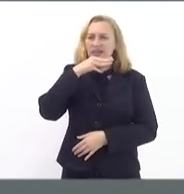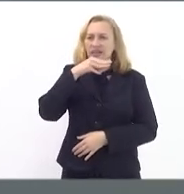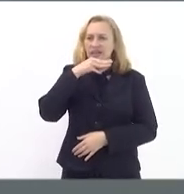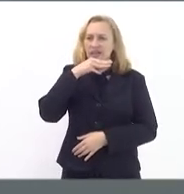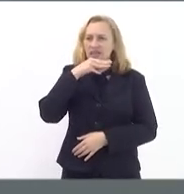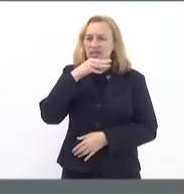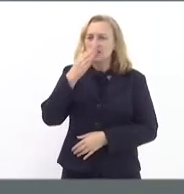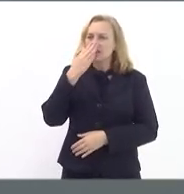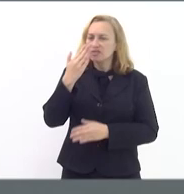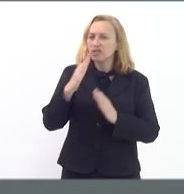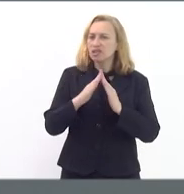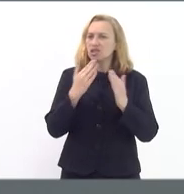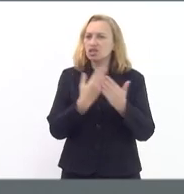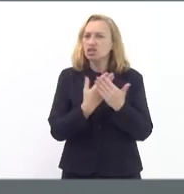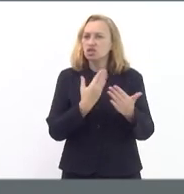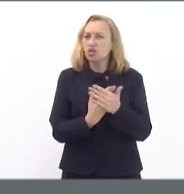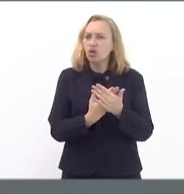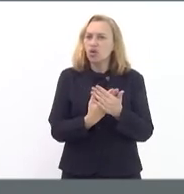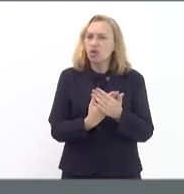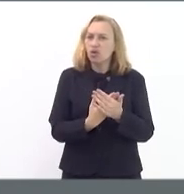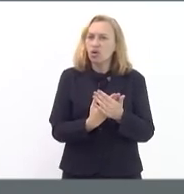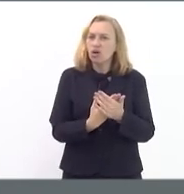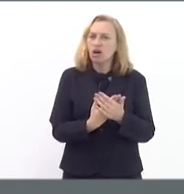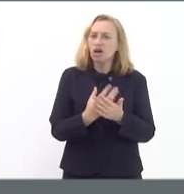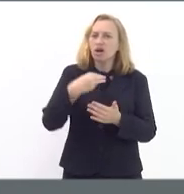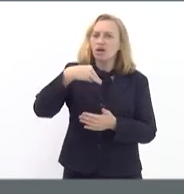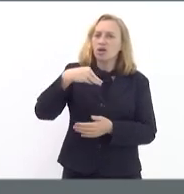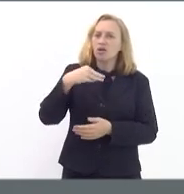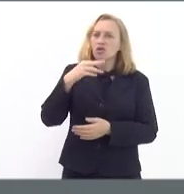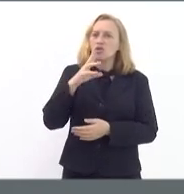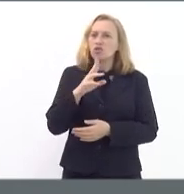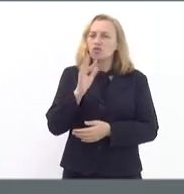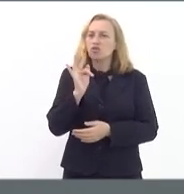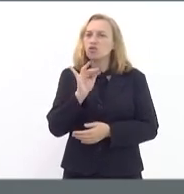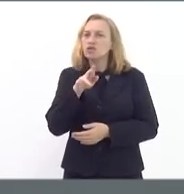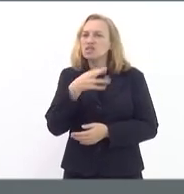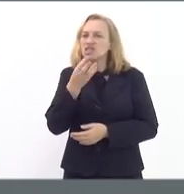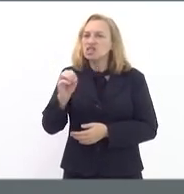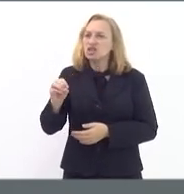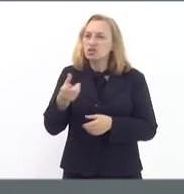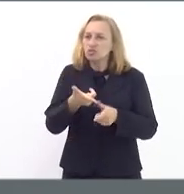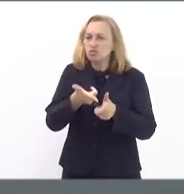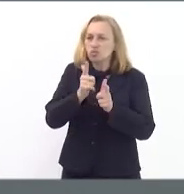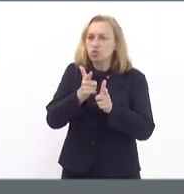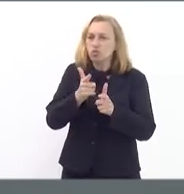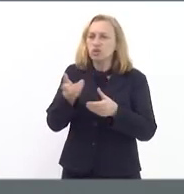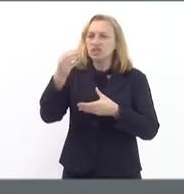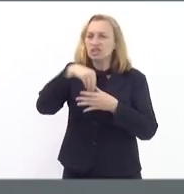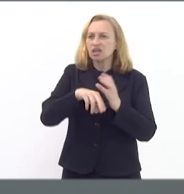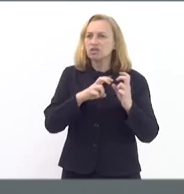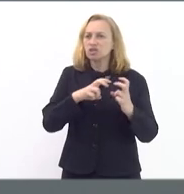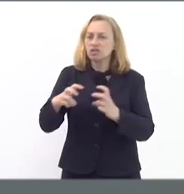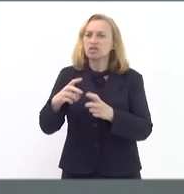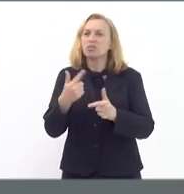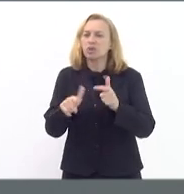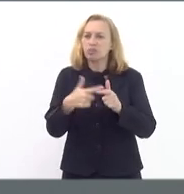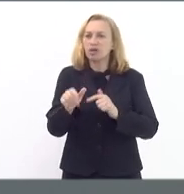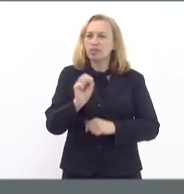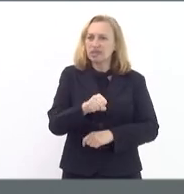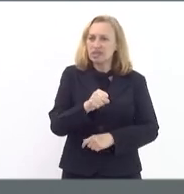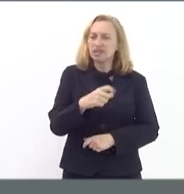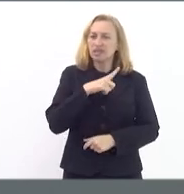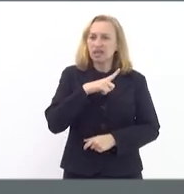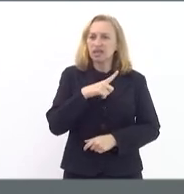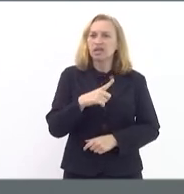aprender o pistola munição munição de fuzil dentro da estação Então são de estações que a gente tem alguma alguns problemas sim